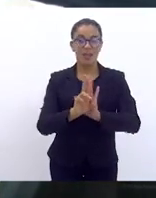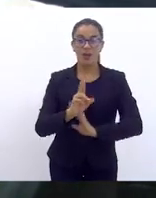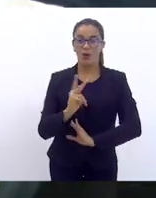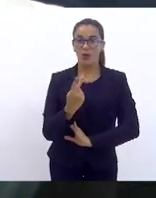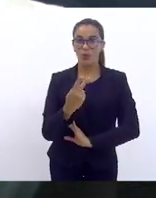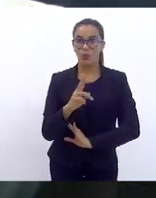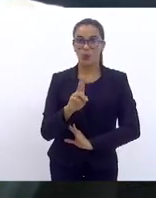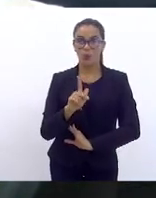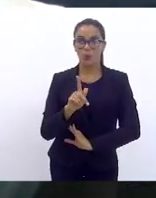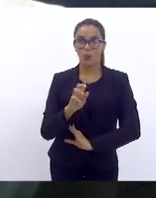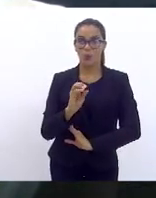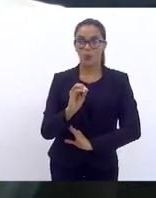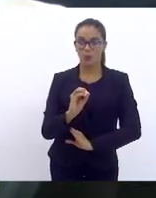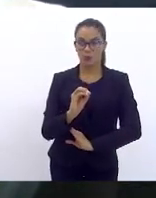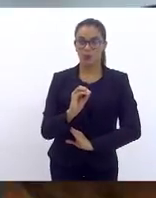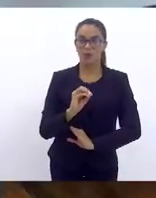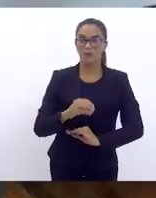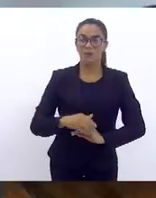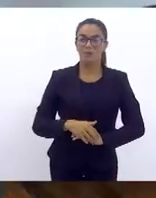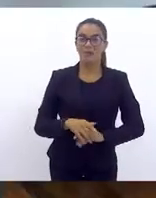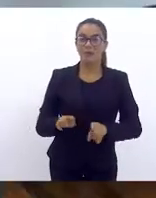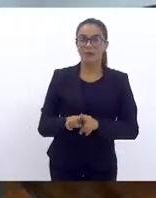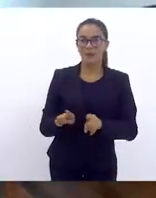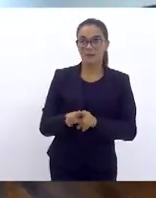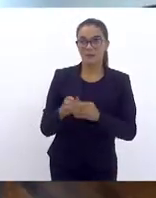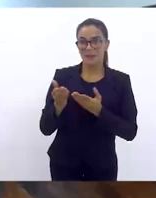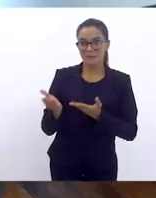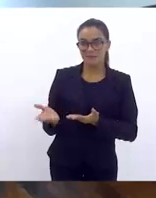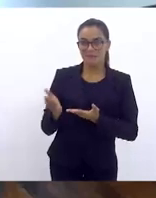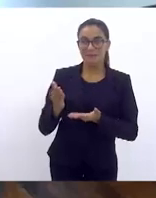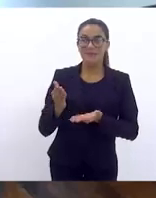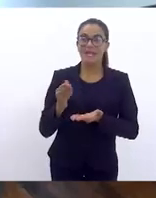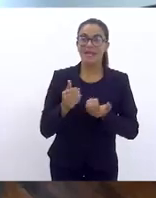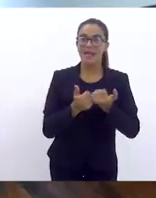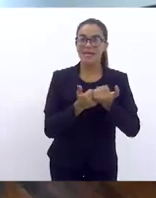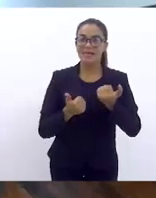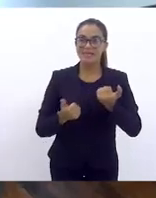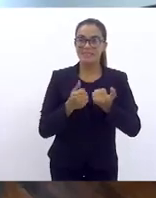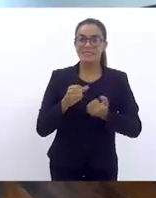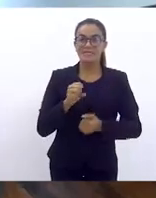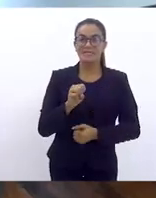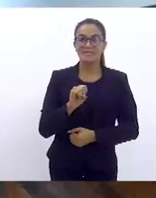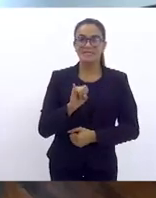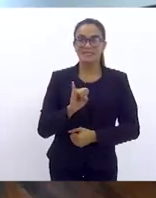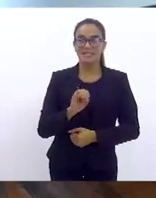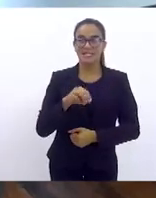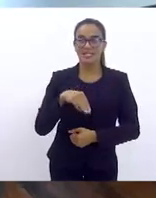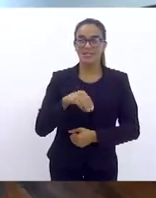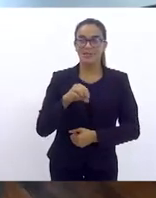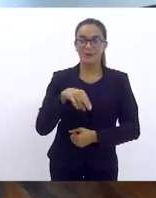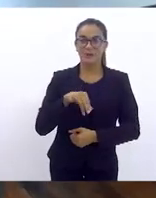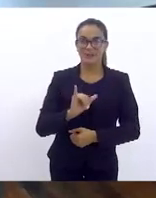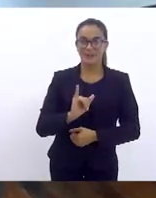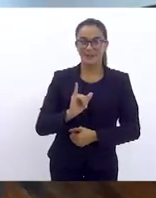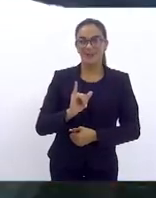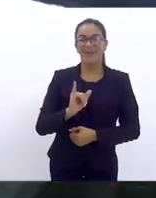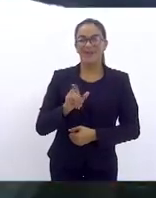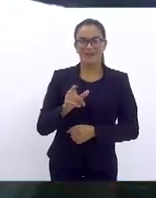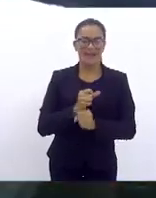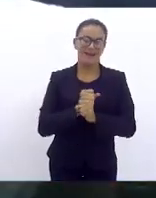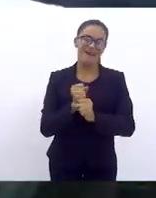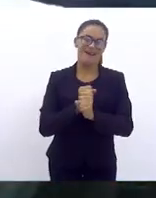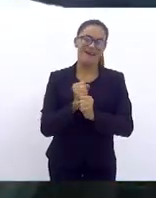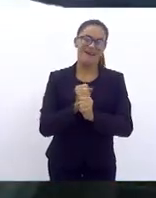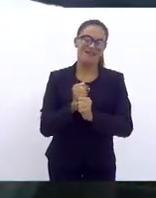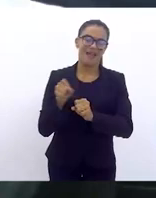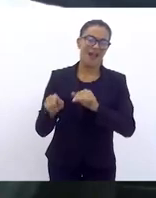e também a querida Simone que foi minha assessora tá lá na secretaria a gente vai ficando velho né Vai vendo as